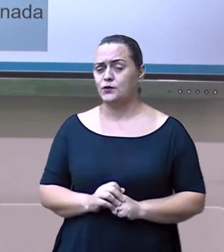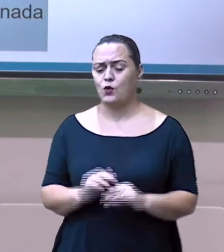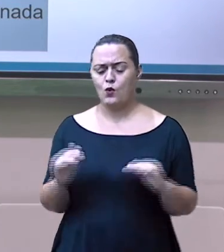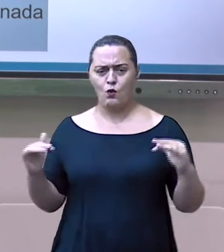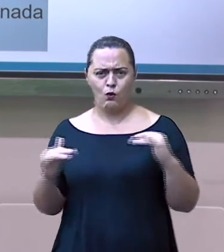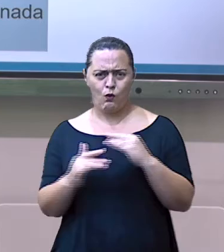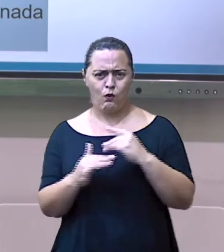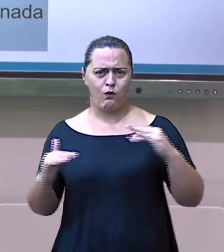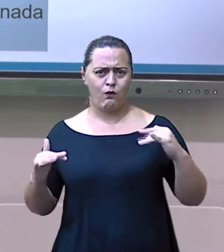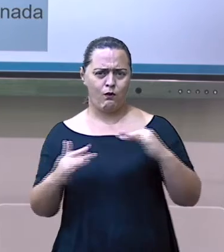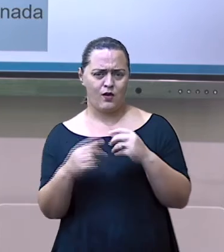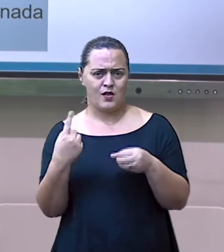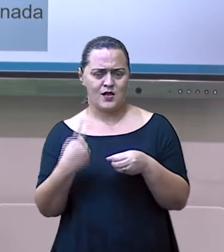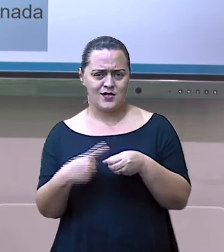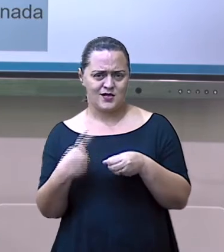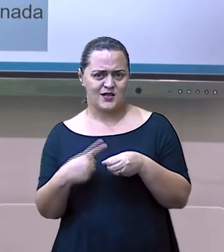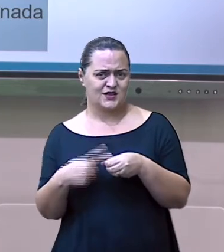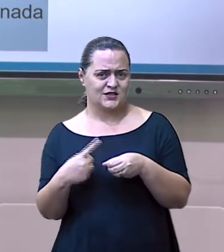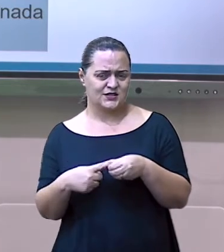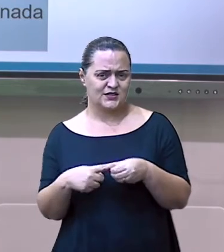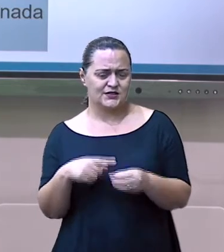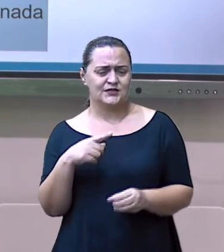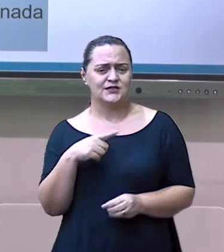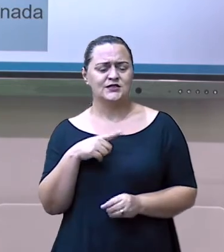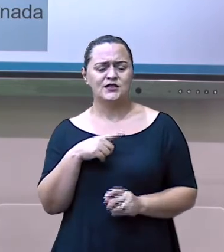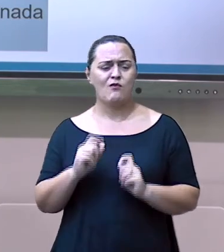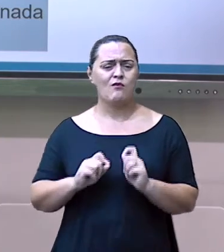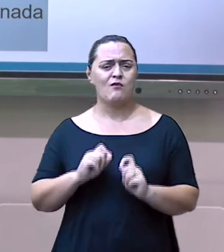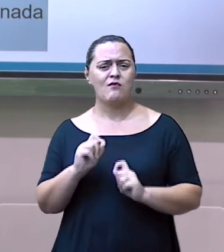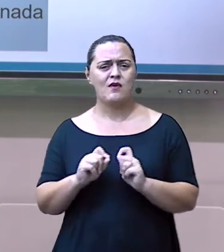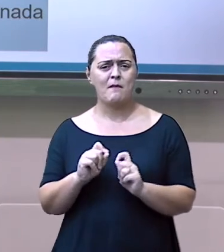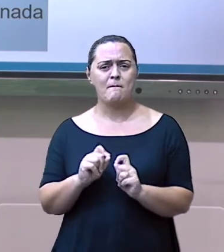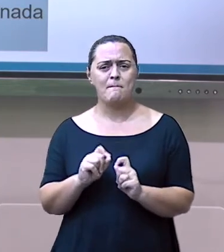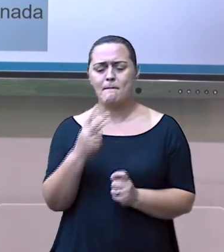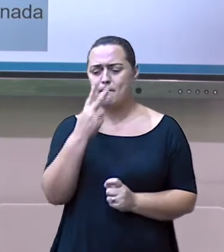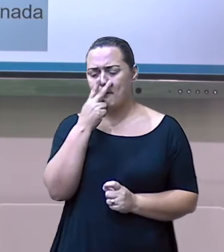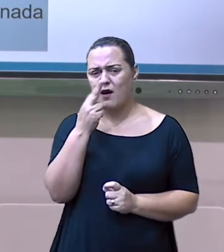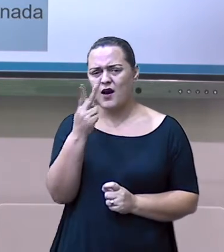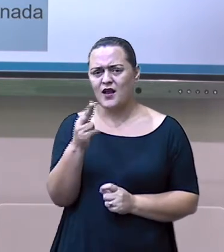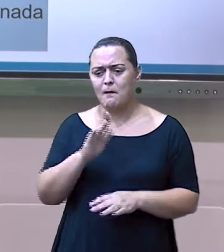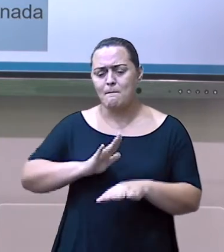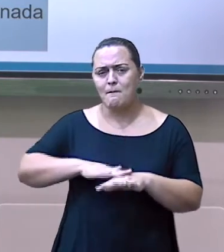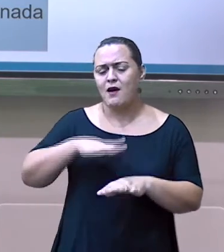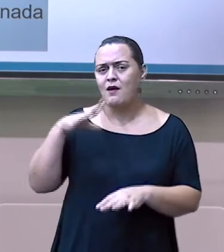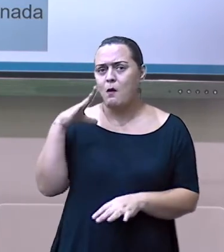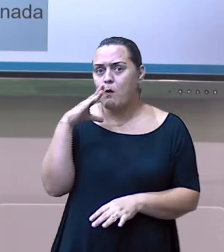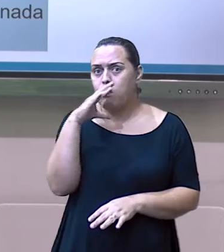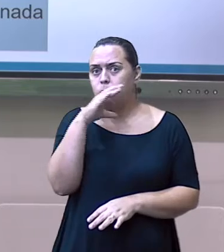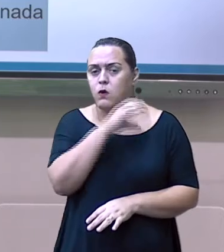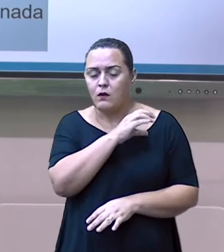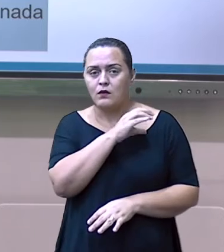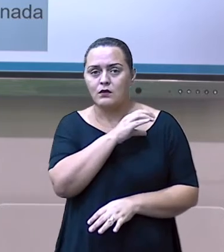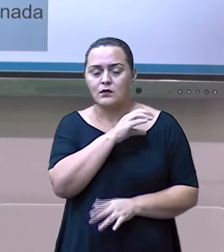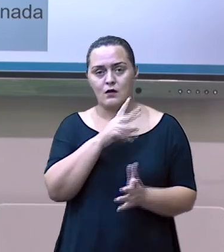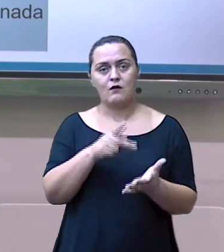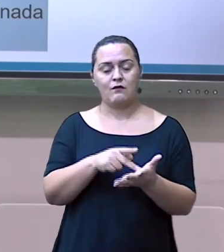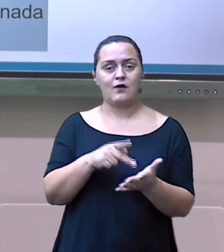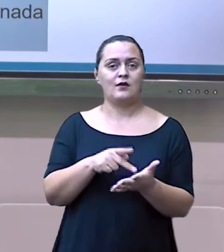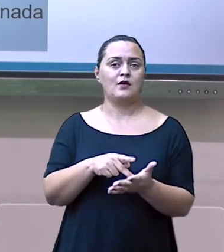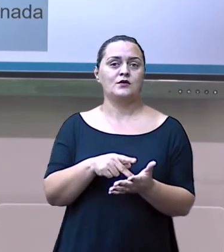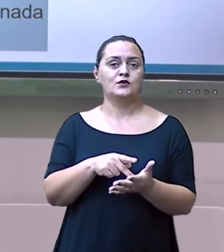cidade você tem uma sensação de calor maior do que